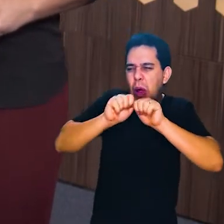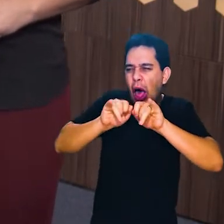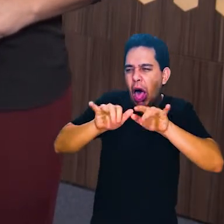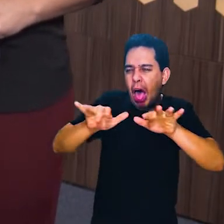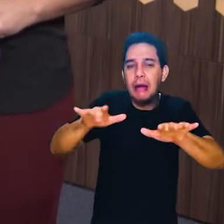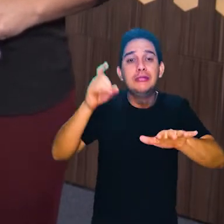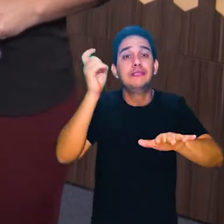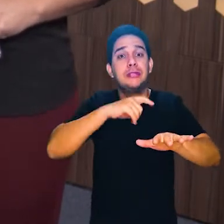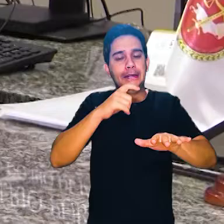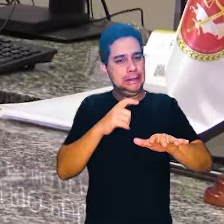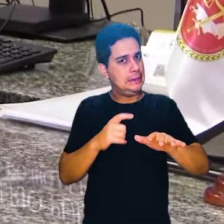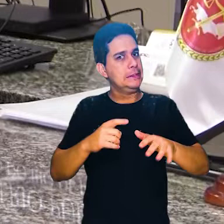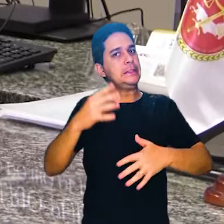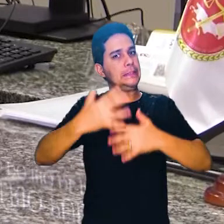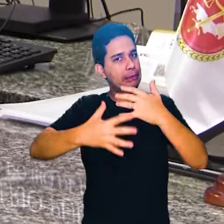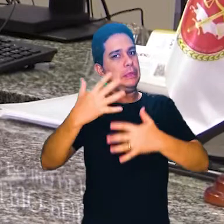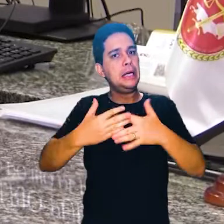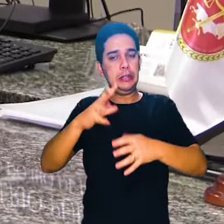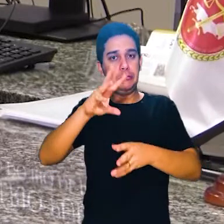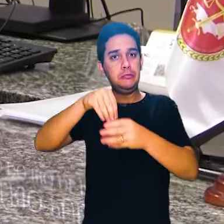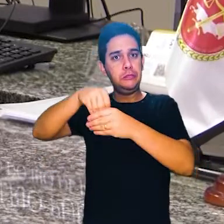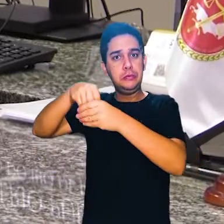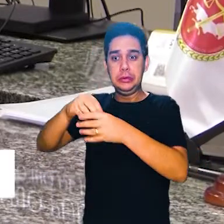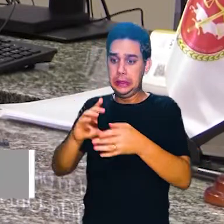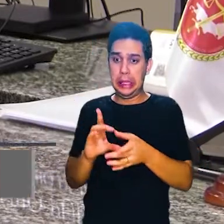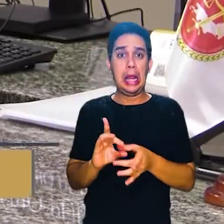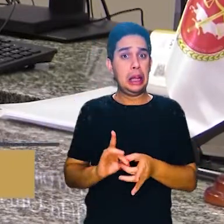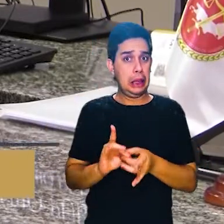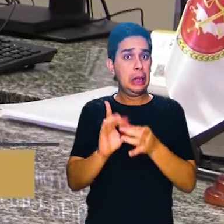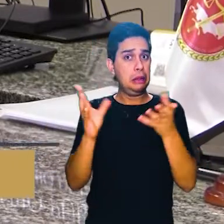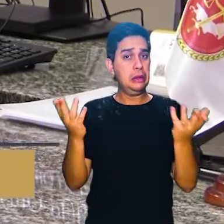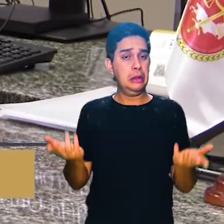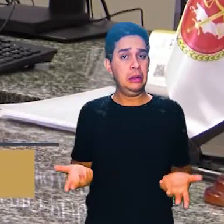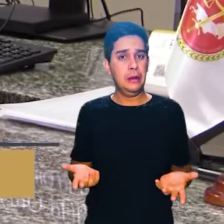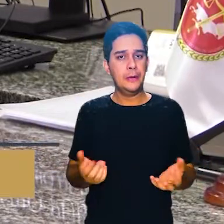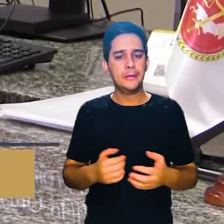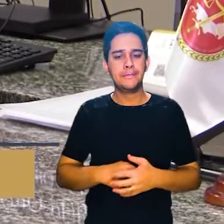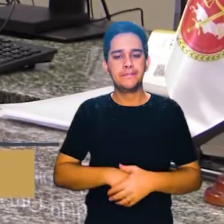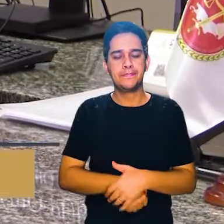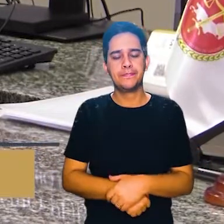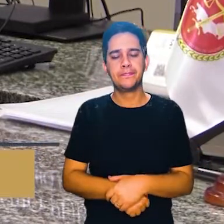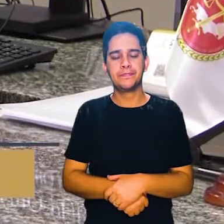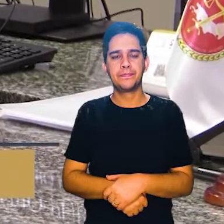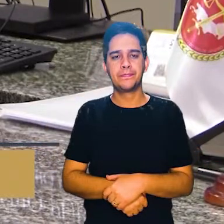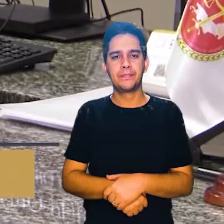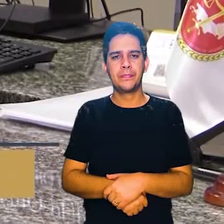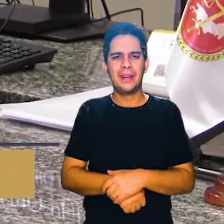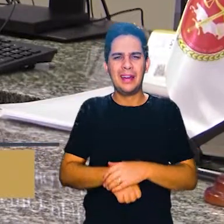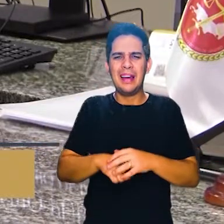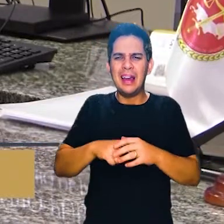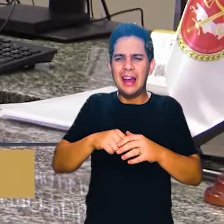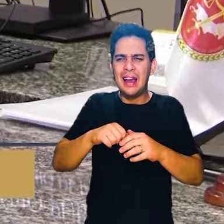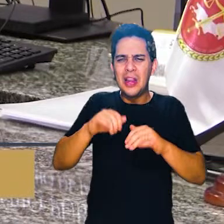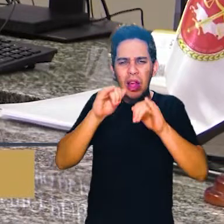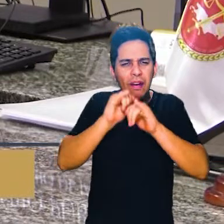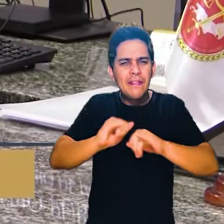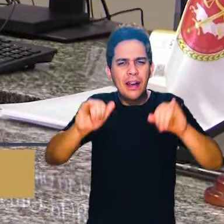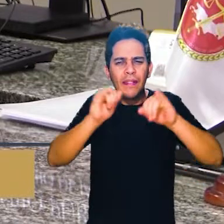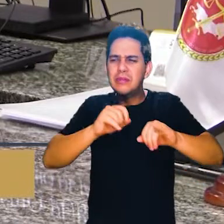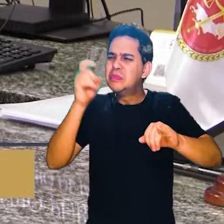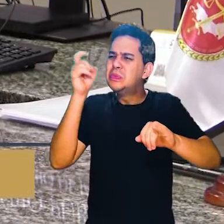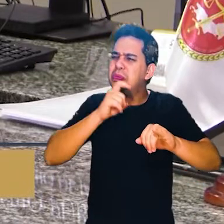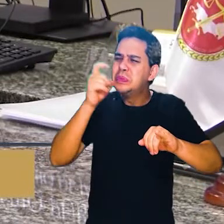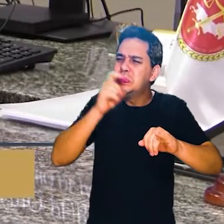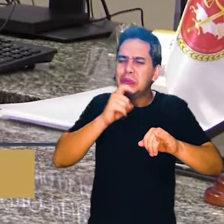nossa democracia. A disseminação de fake news tem sido um problema recorrente em nossa sociedade. No